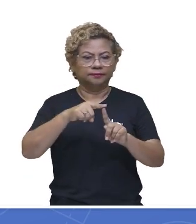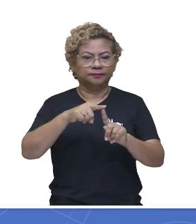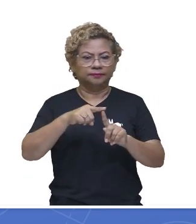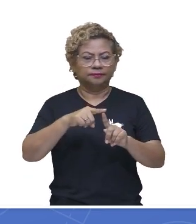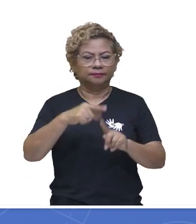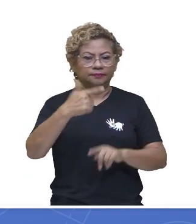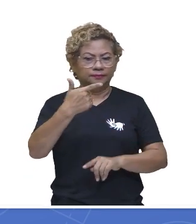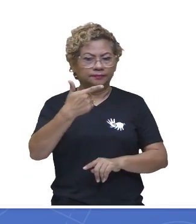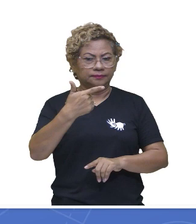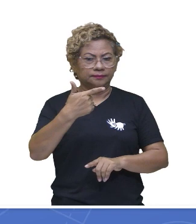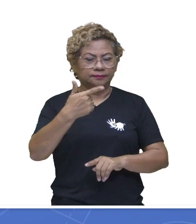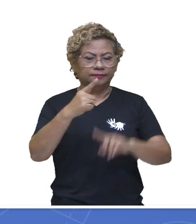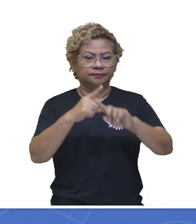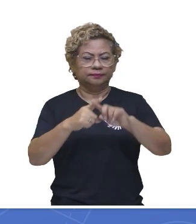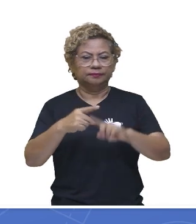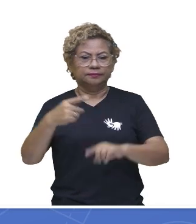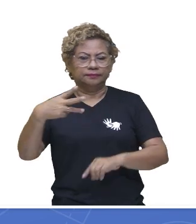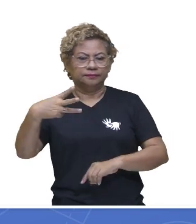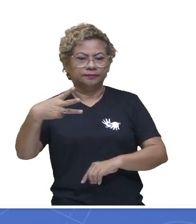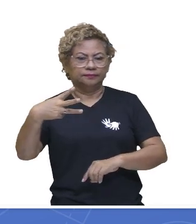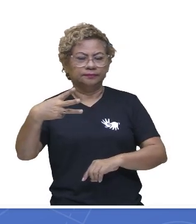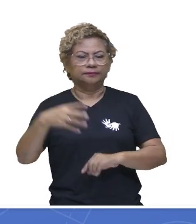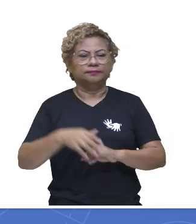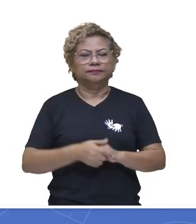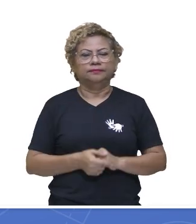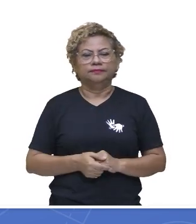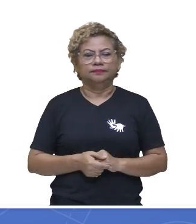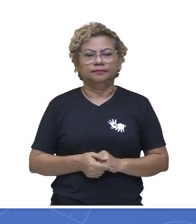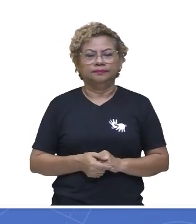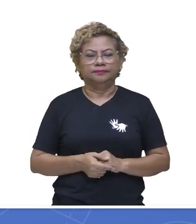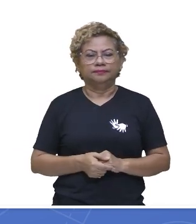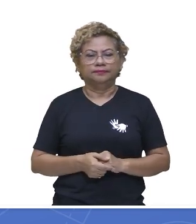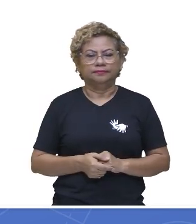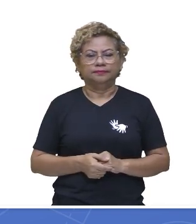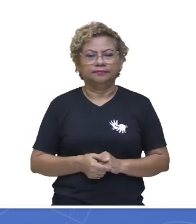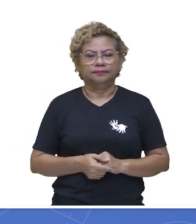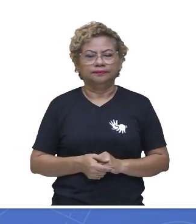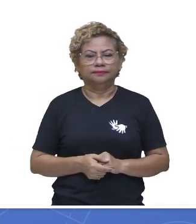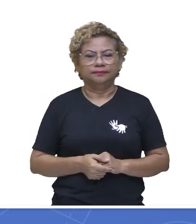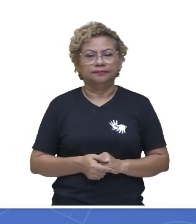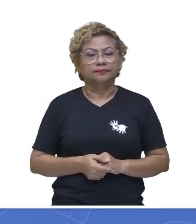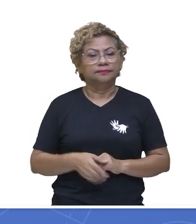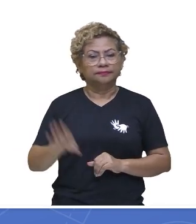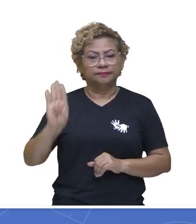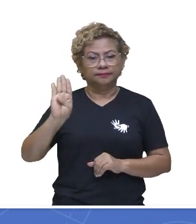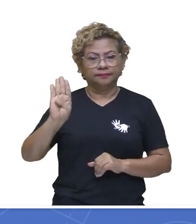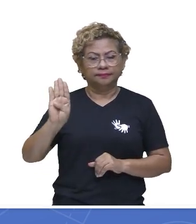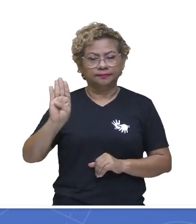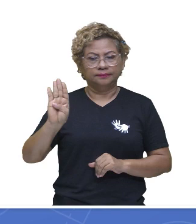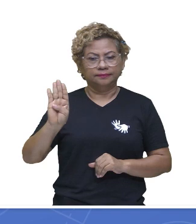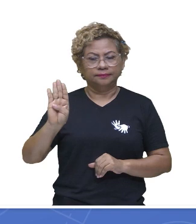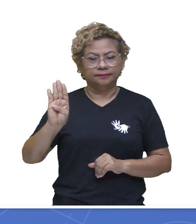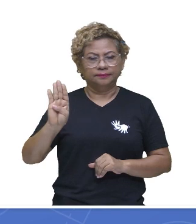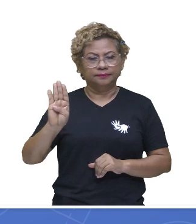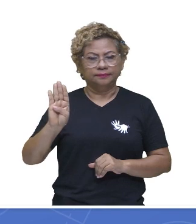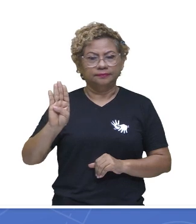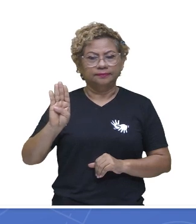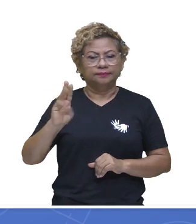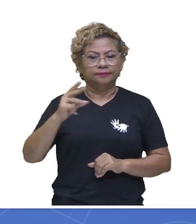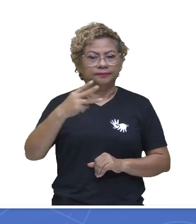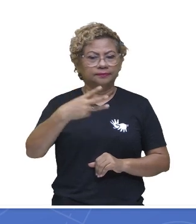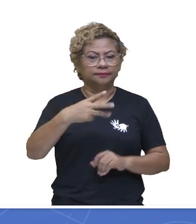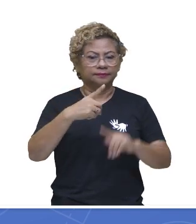3, está aqui a matriz A, ó, 2 por 3, foi aquela primeira matriz que nós analisamos, né? E a matriz B é do tipo 3 por 2, está aqui,